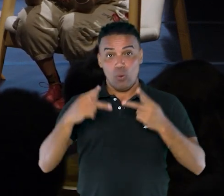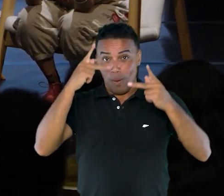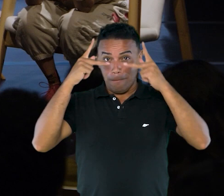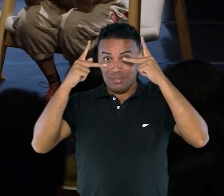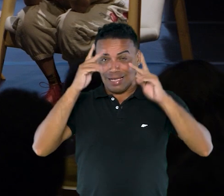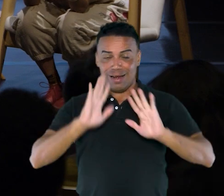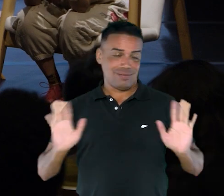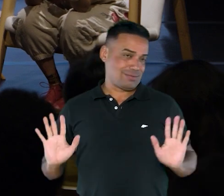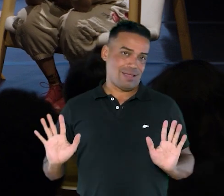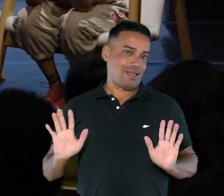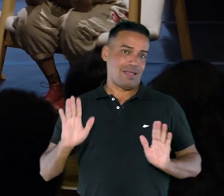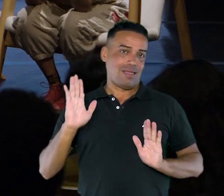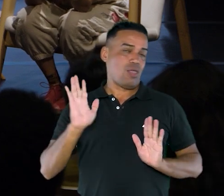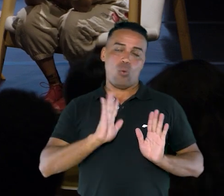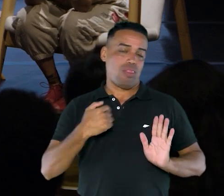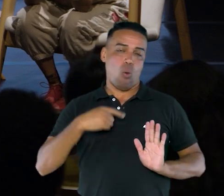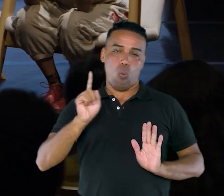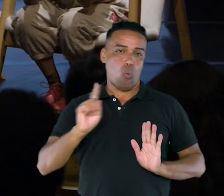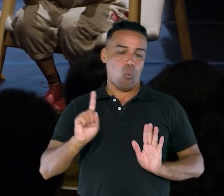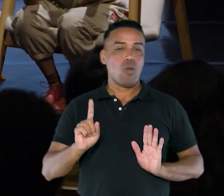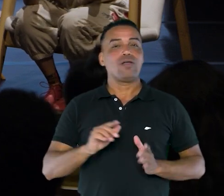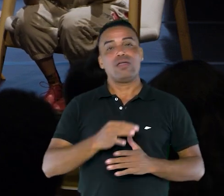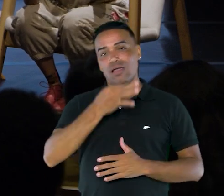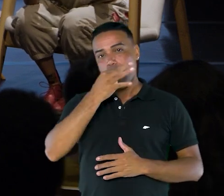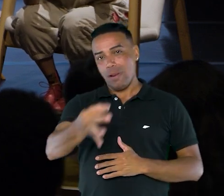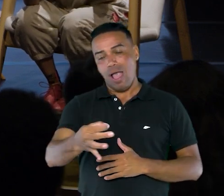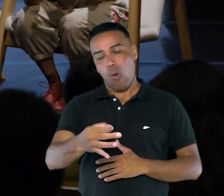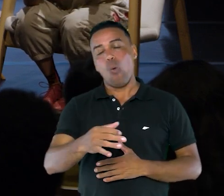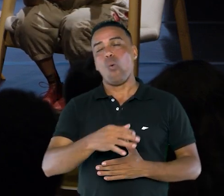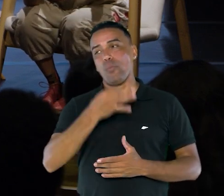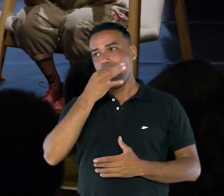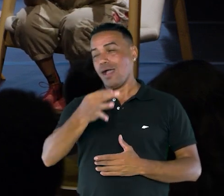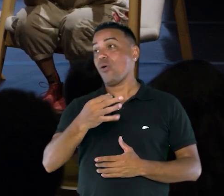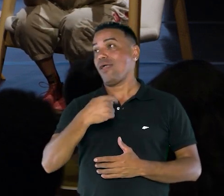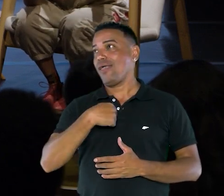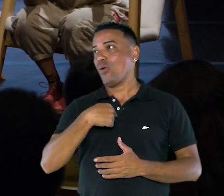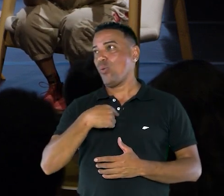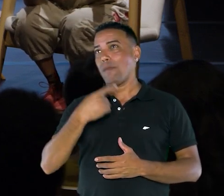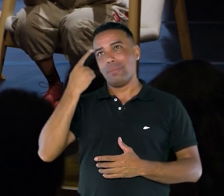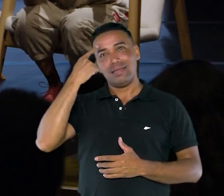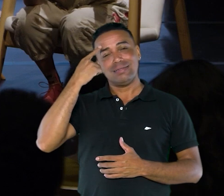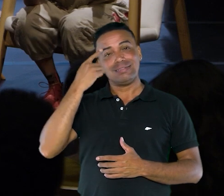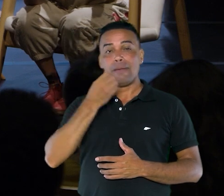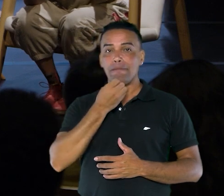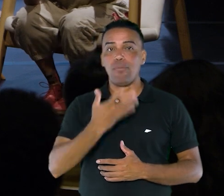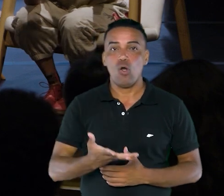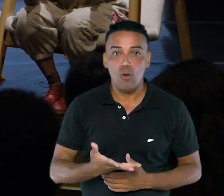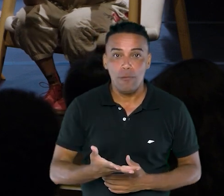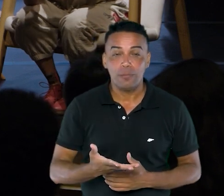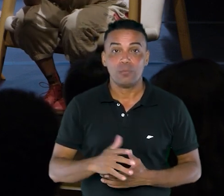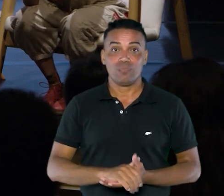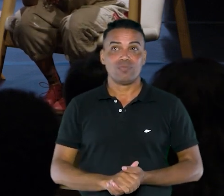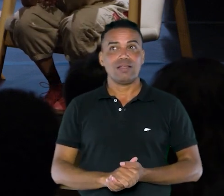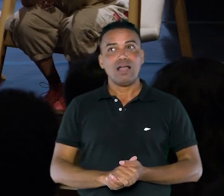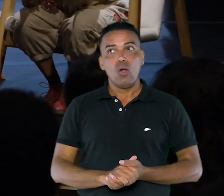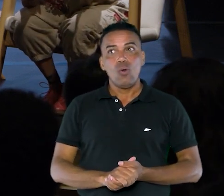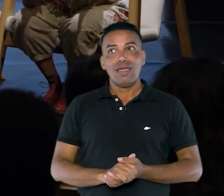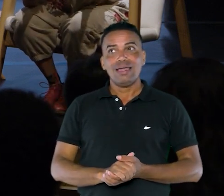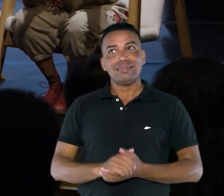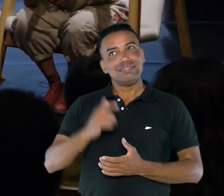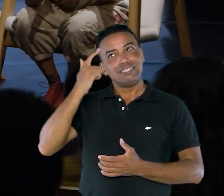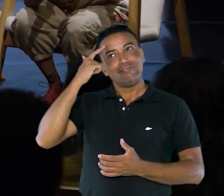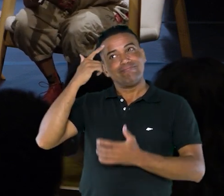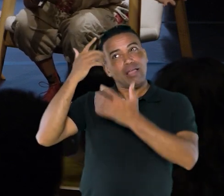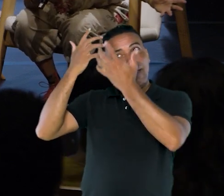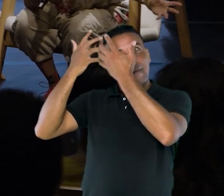não sou psicanalista, mas eu acho que a gente volta e é para o Fanon mesmo. né, que dizia, bom, esse estado mental